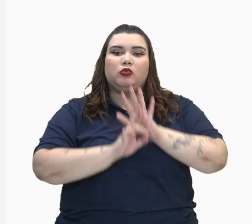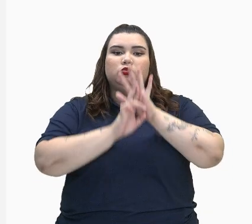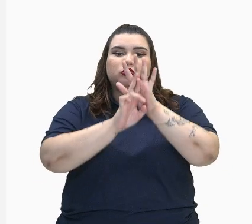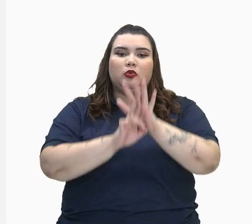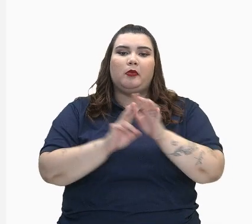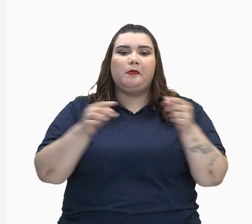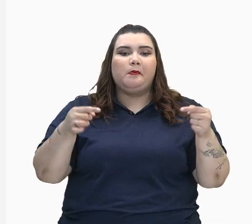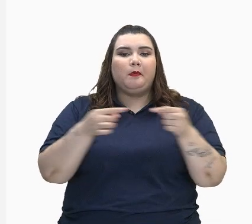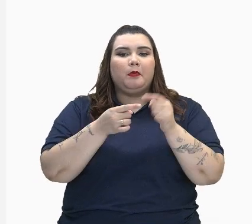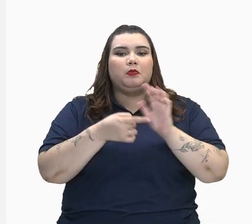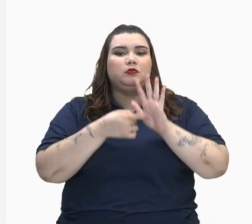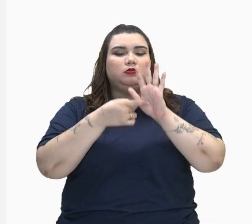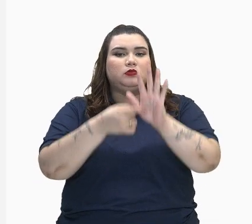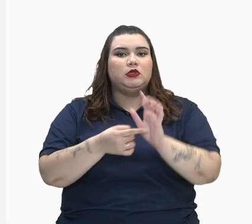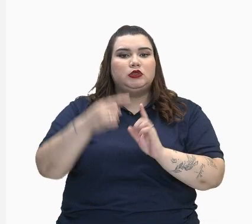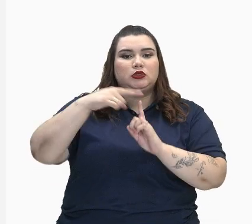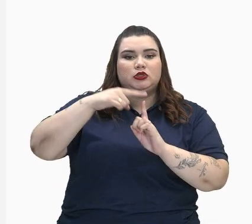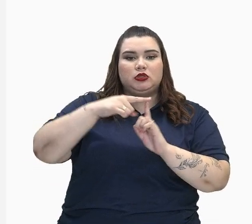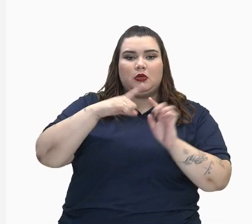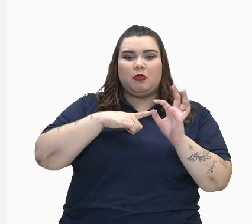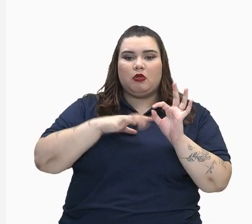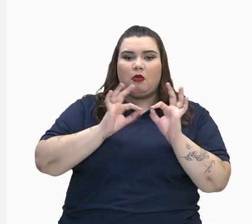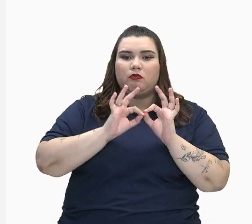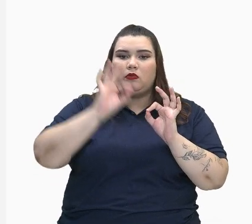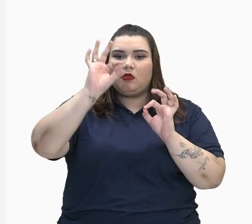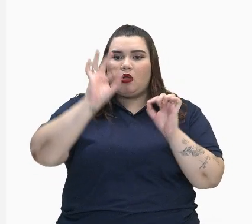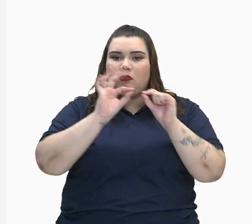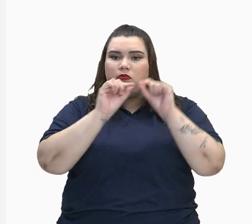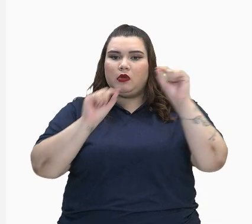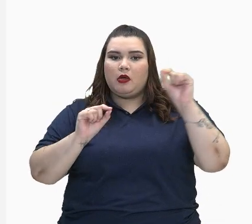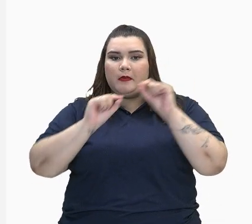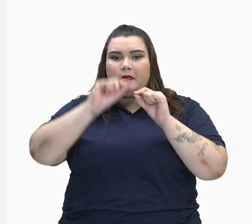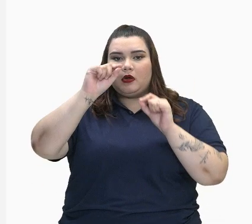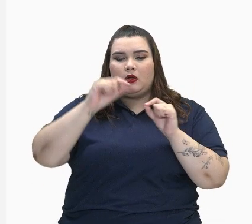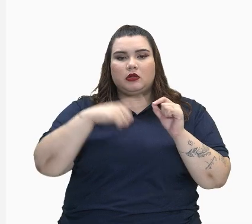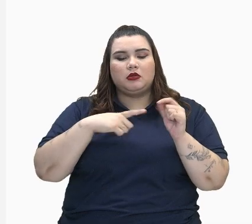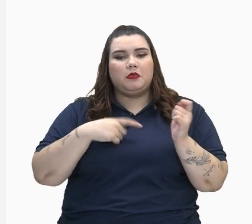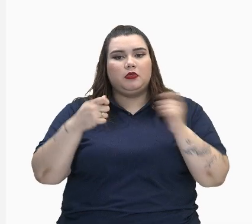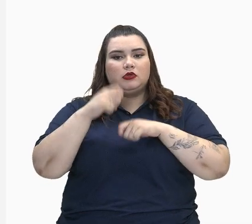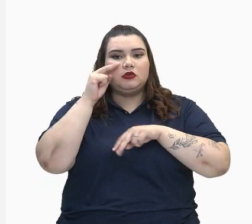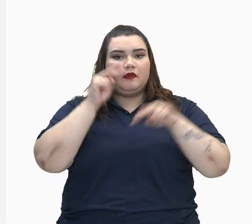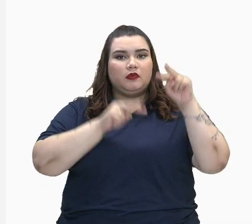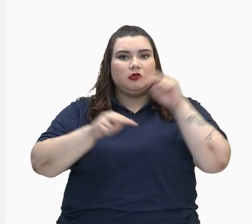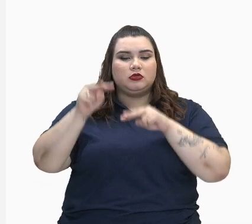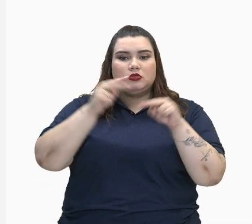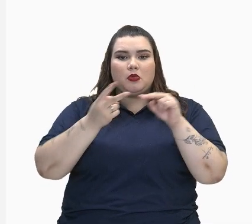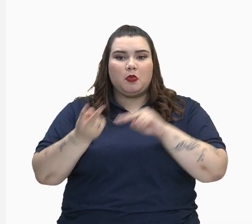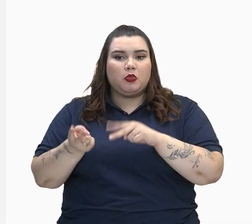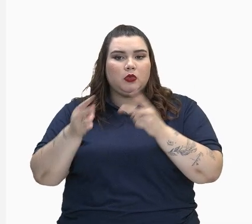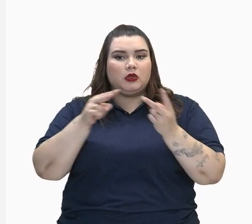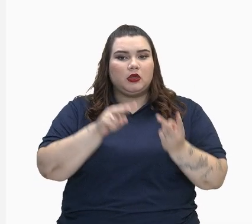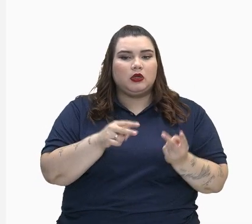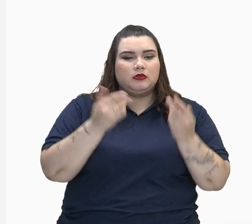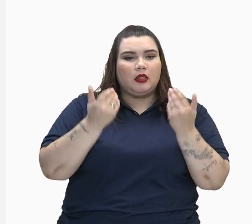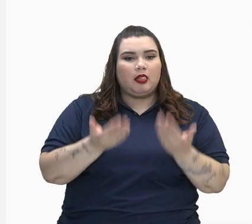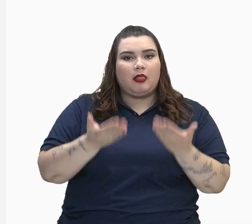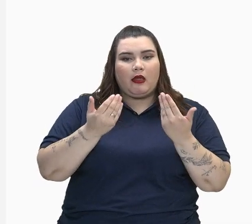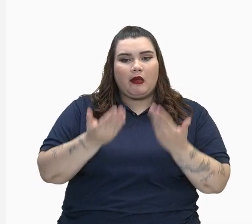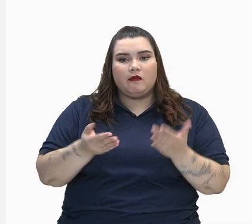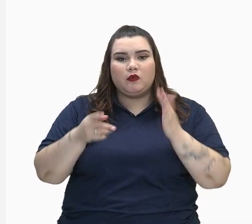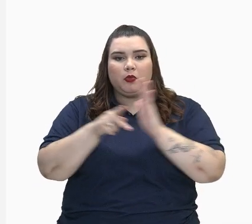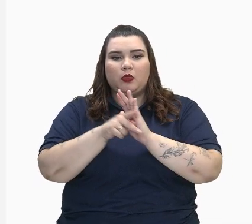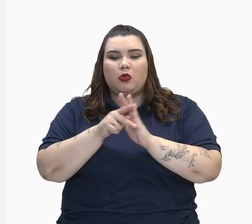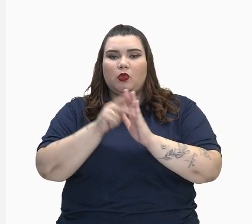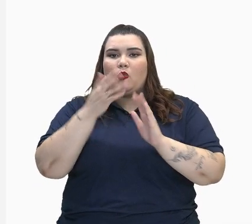recursos apresentam de maneira linear ou gradual, permitindo visualizar as transições suaves